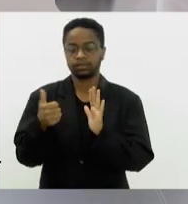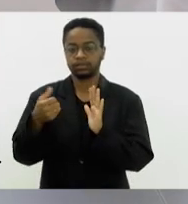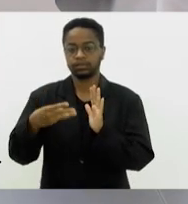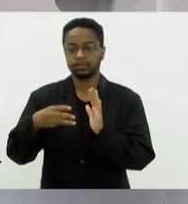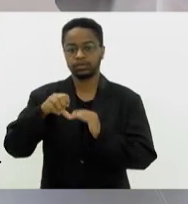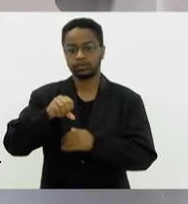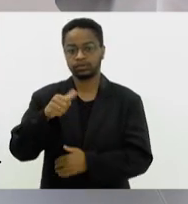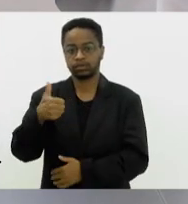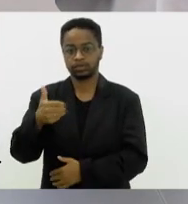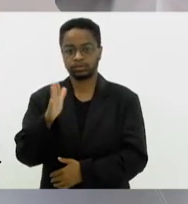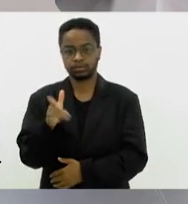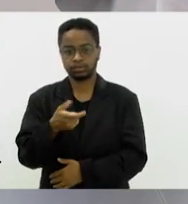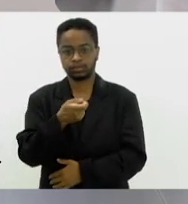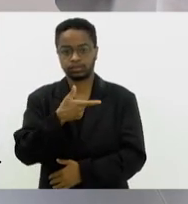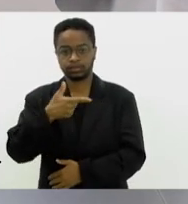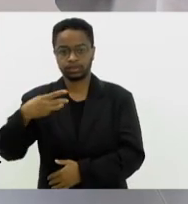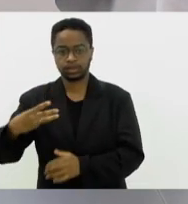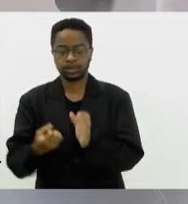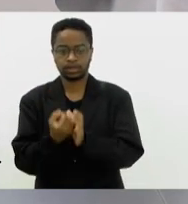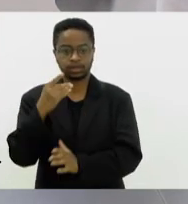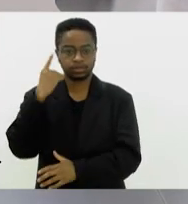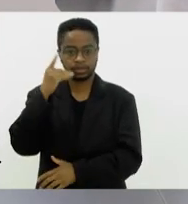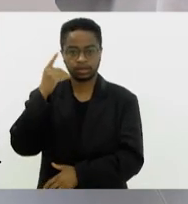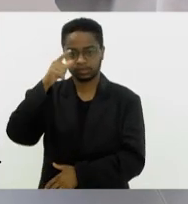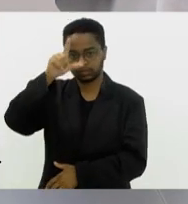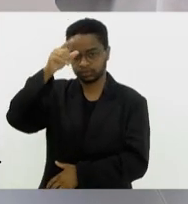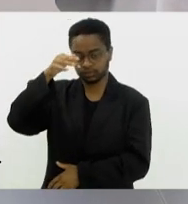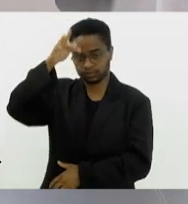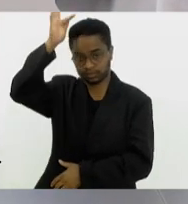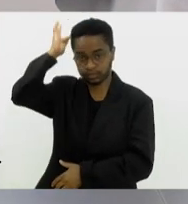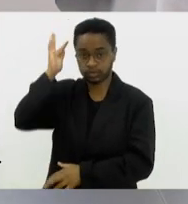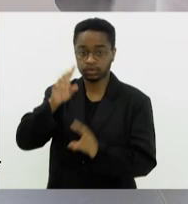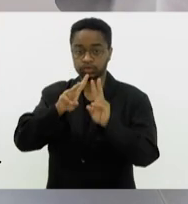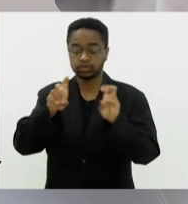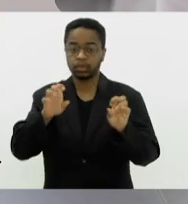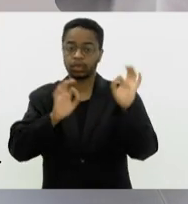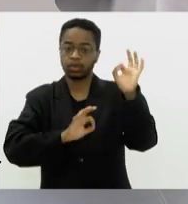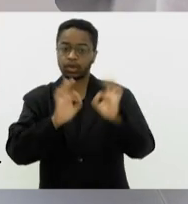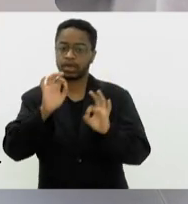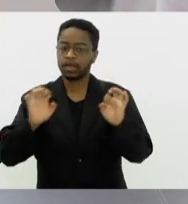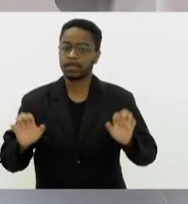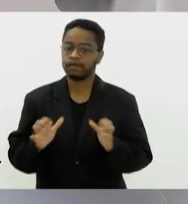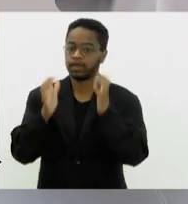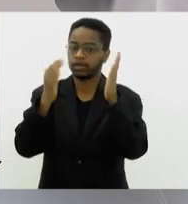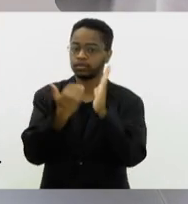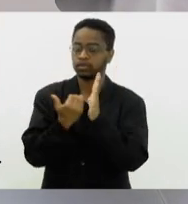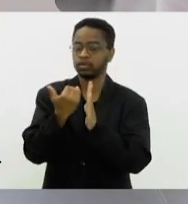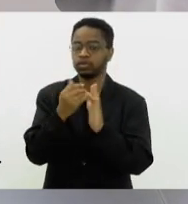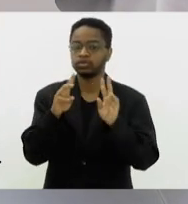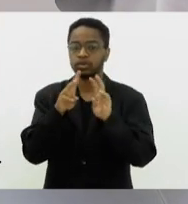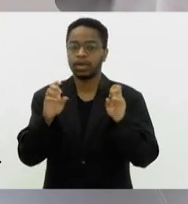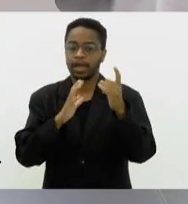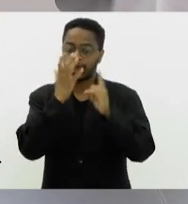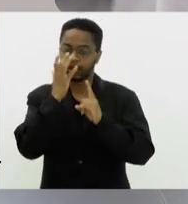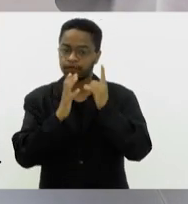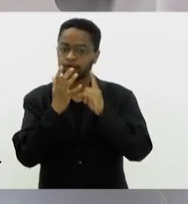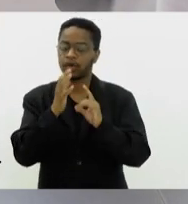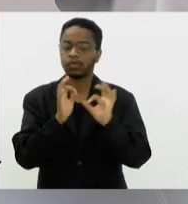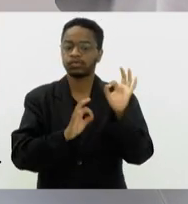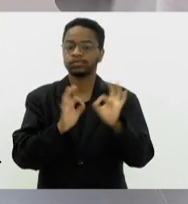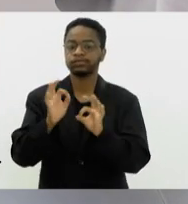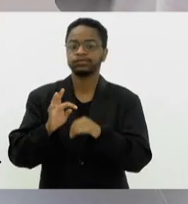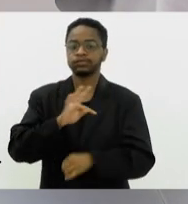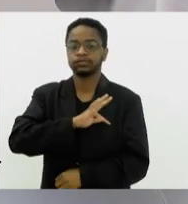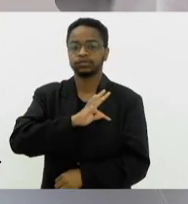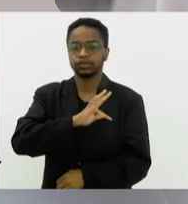23, de autoria do deputado Fred Pacheco, que dispõe sobre organizadores de grandes eventos relacionados ao carnaval a proceder à instalação de